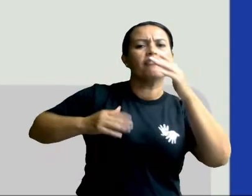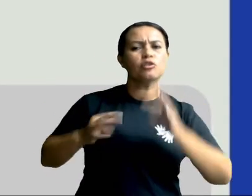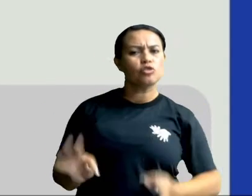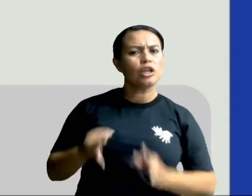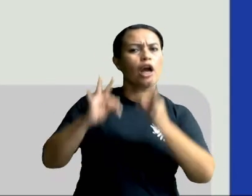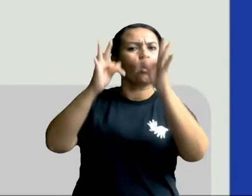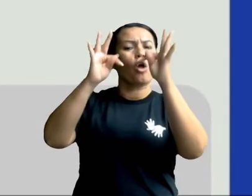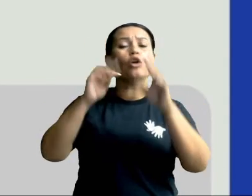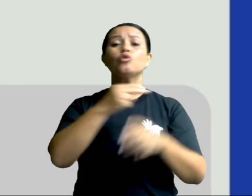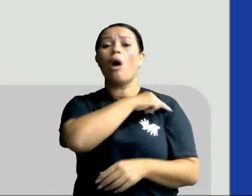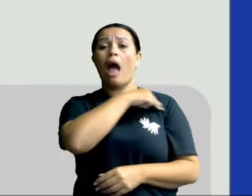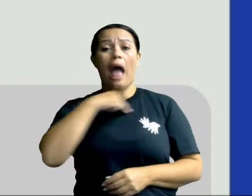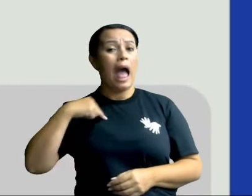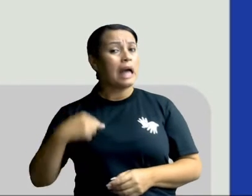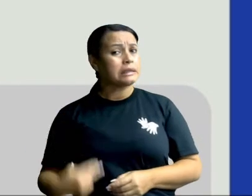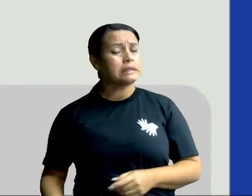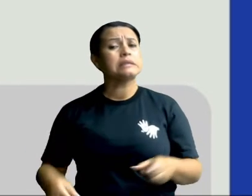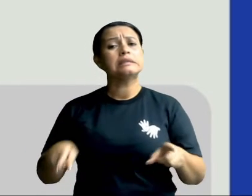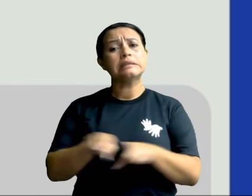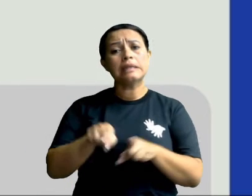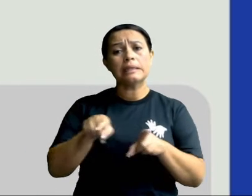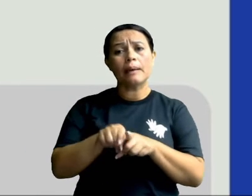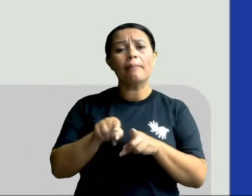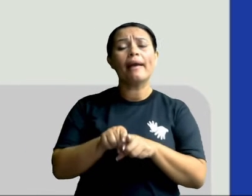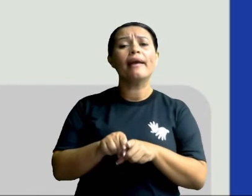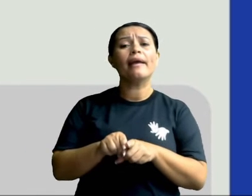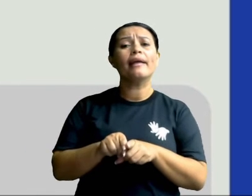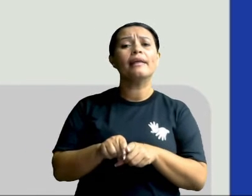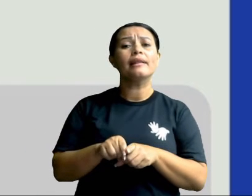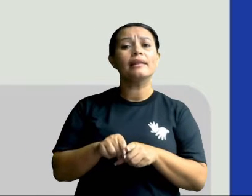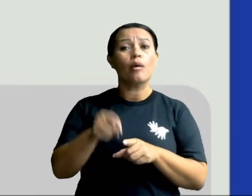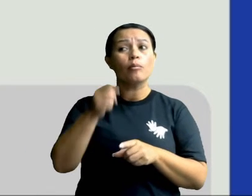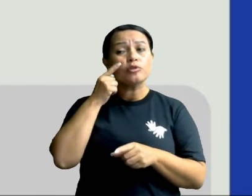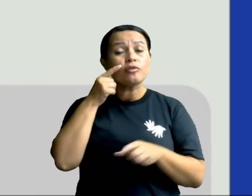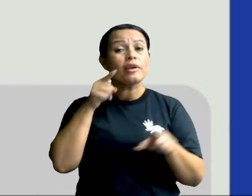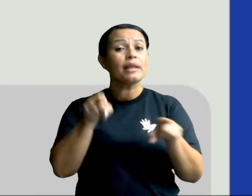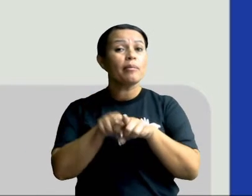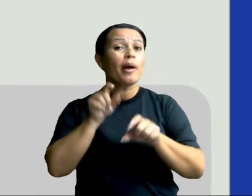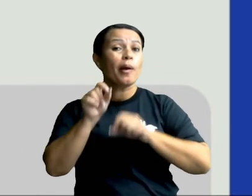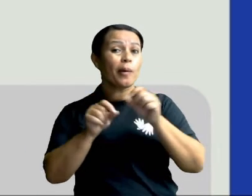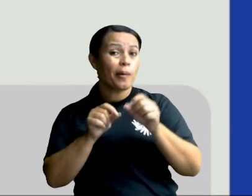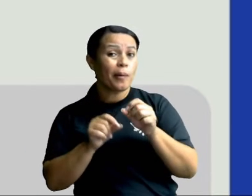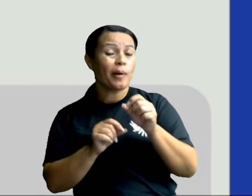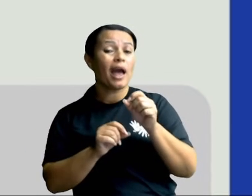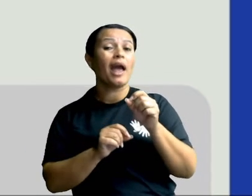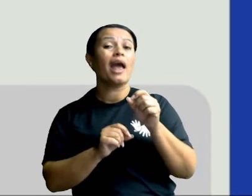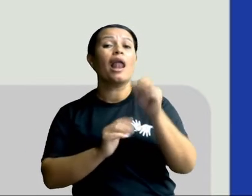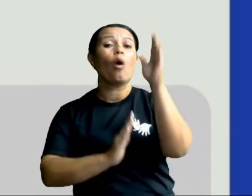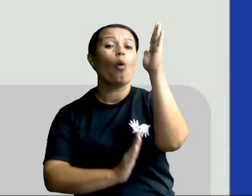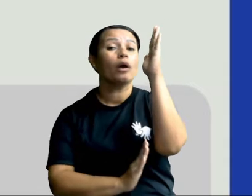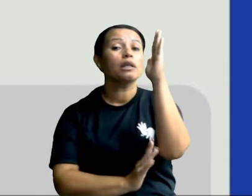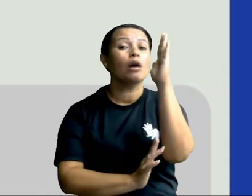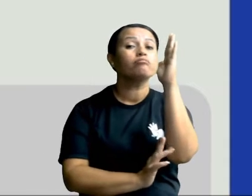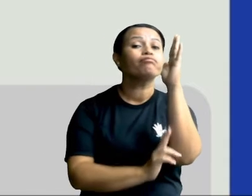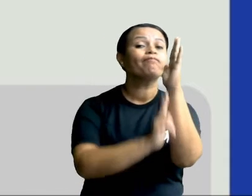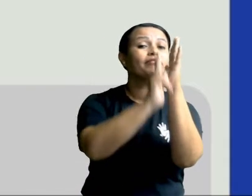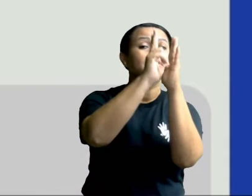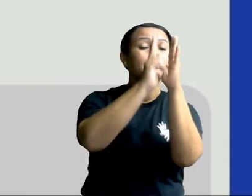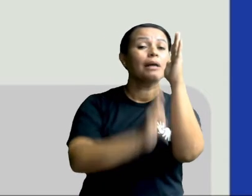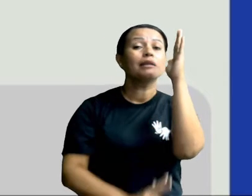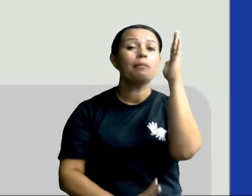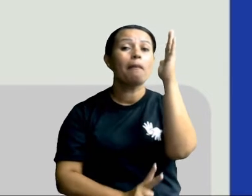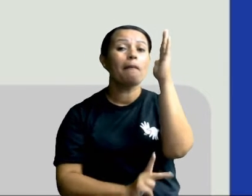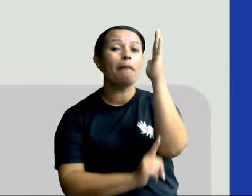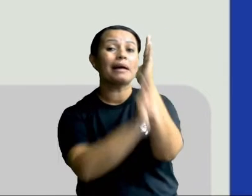A China, ela vai entrar até na corrida espacial, né? Promovendo aí voos tripulados, né? Em 2013